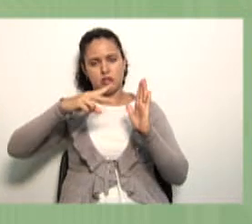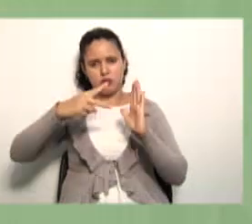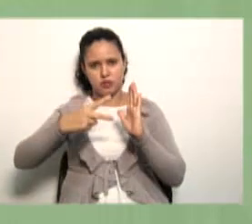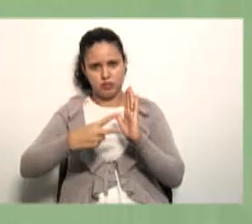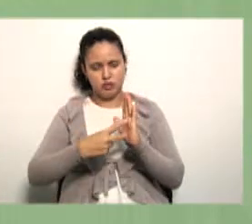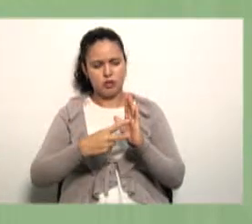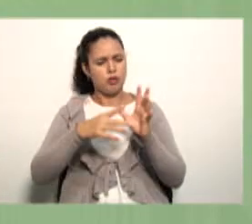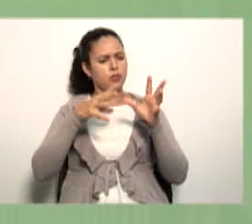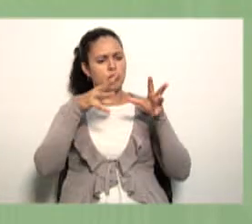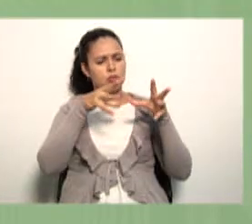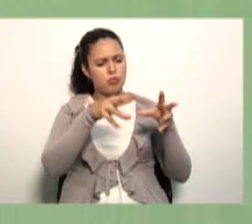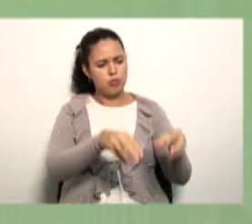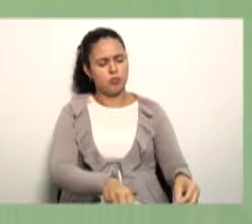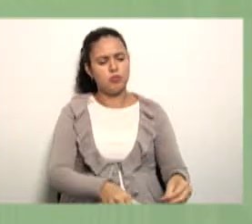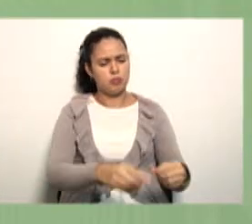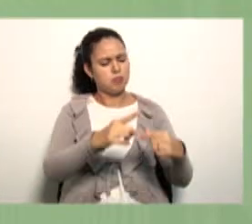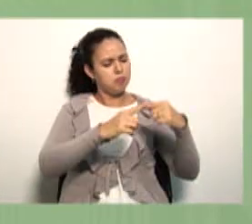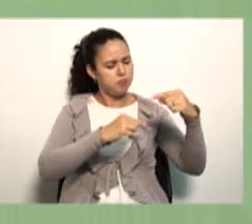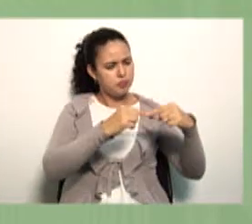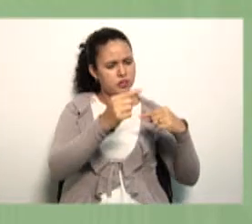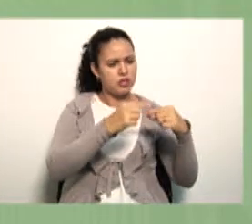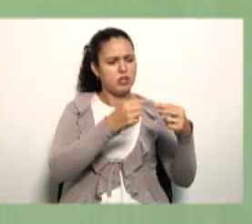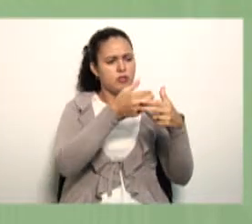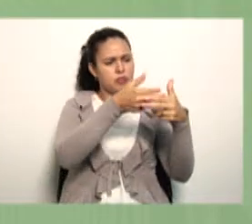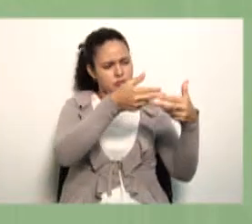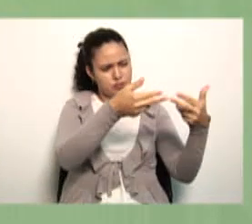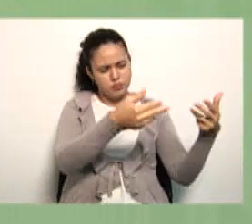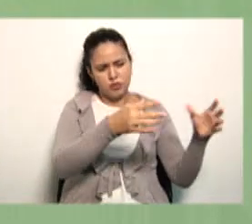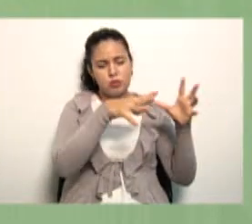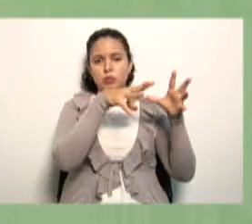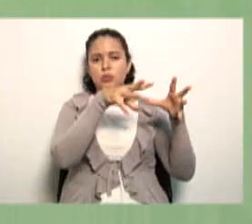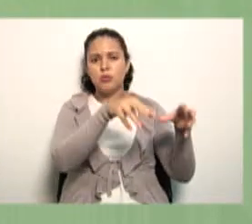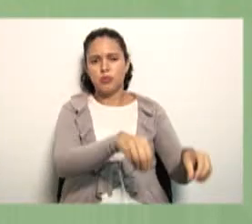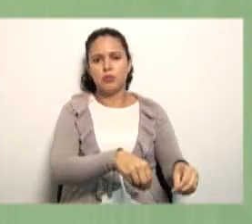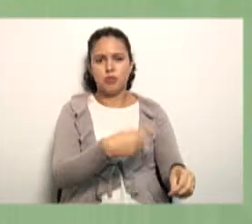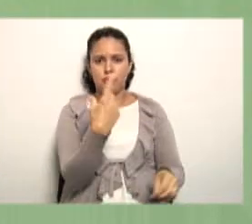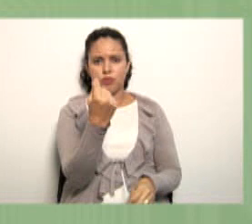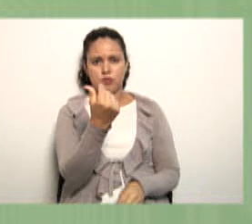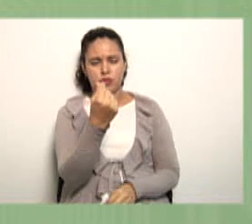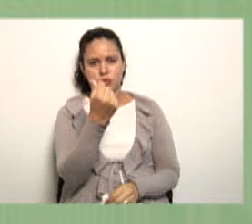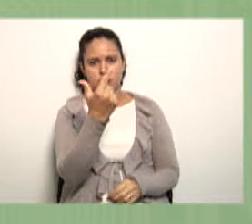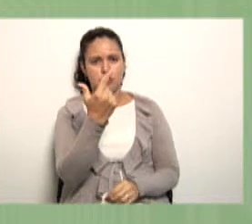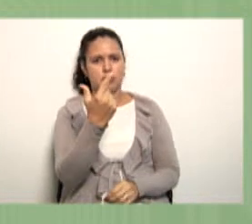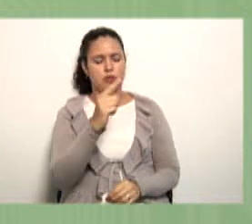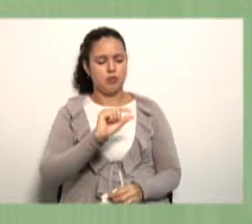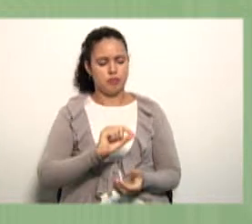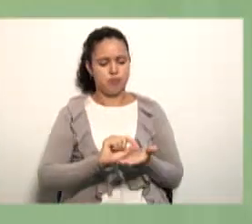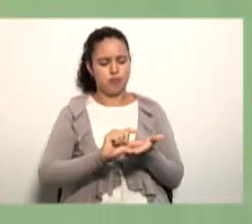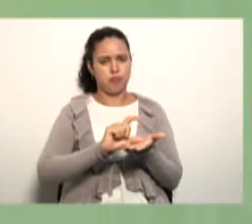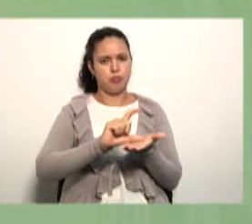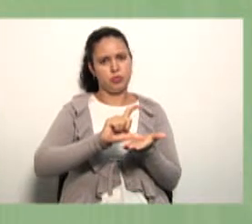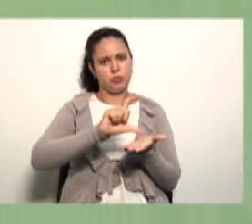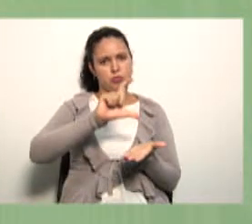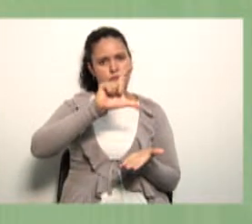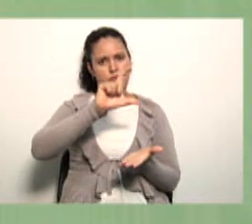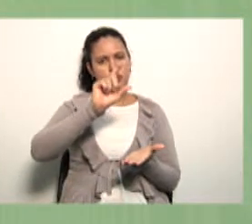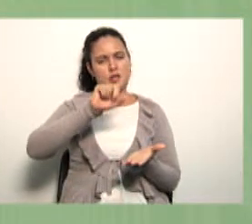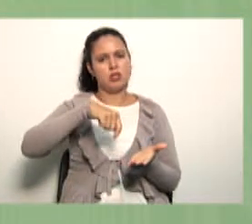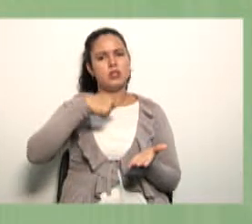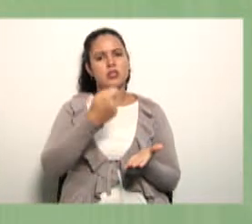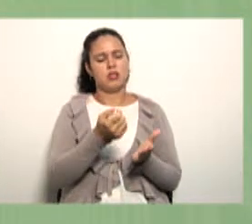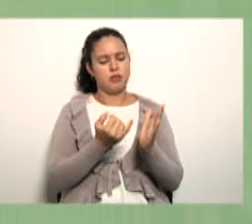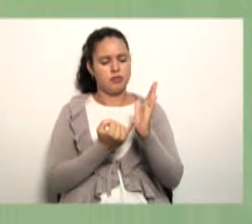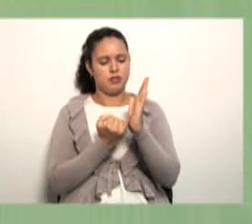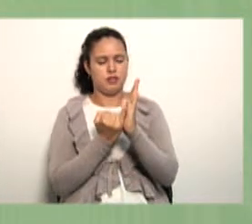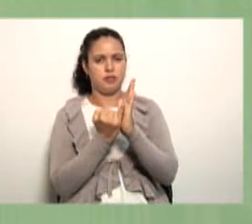todos os preços aumentaram. Então a gente imagina que esses são os preços, eles estão aumentando. Inflação, então, é esse aumento geral do nível de